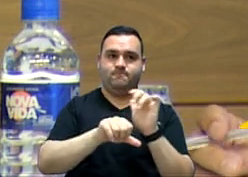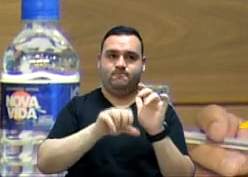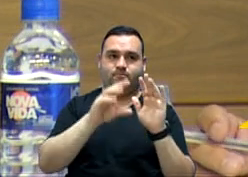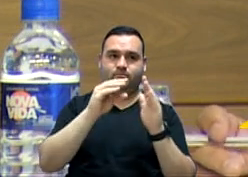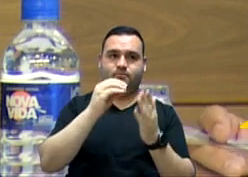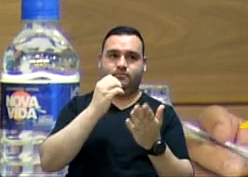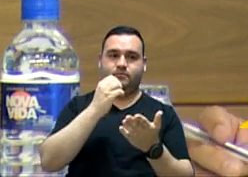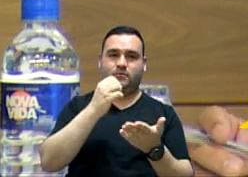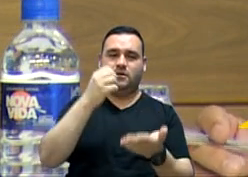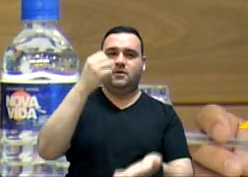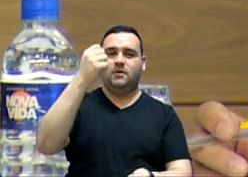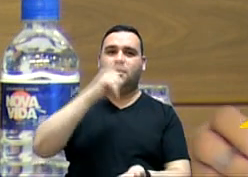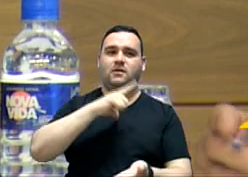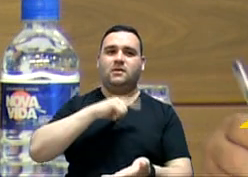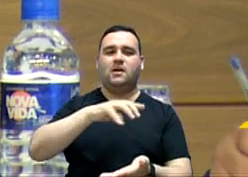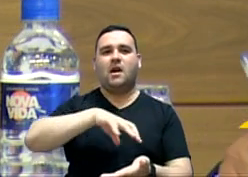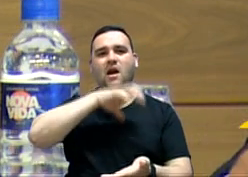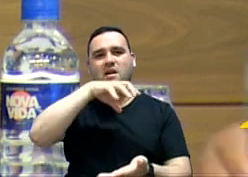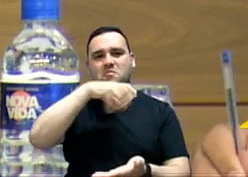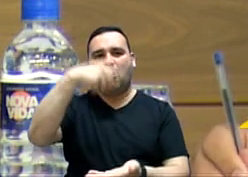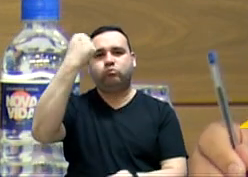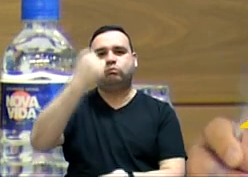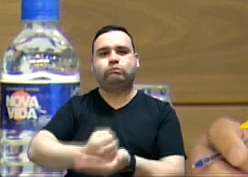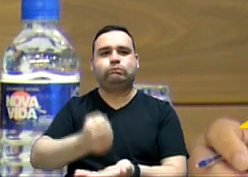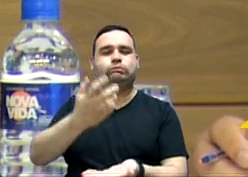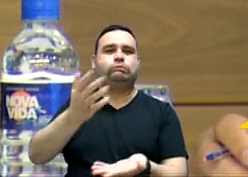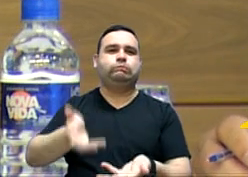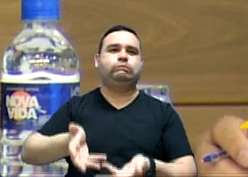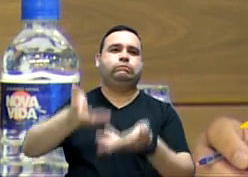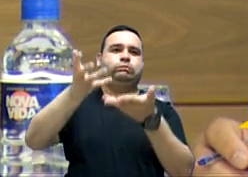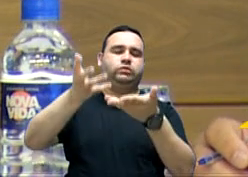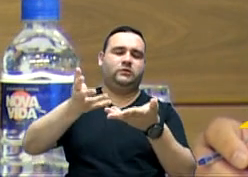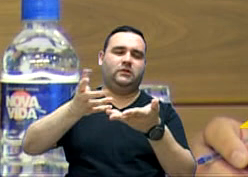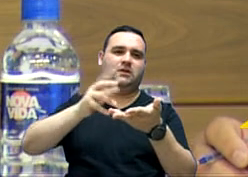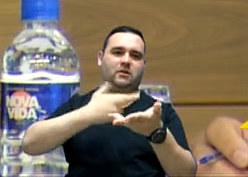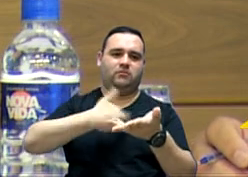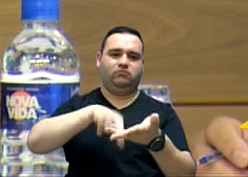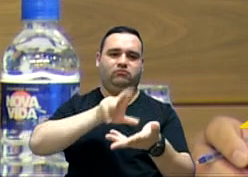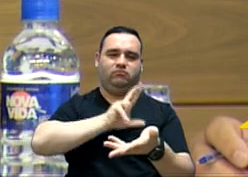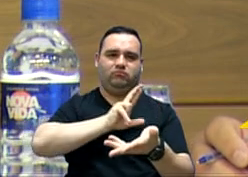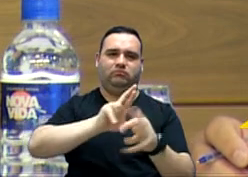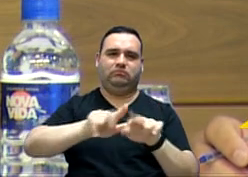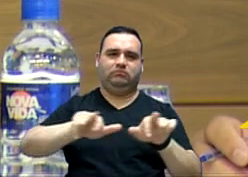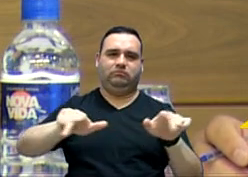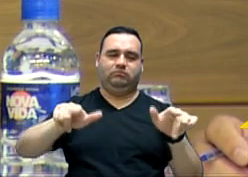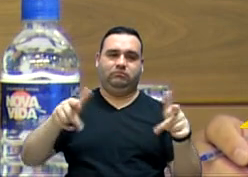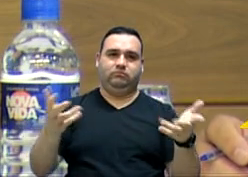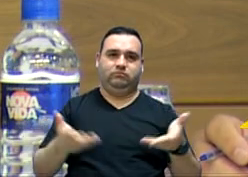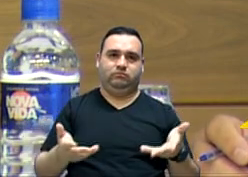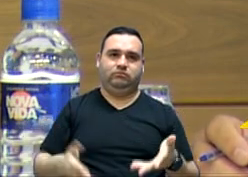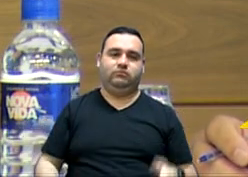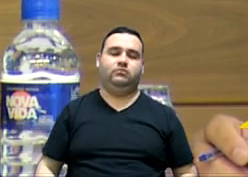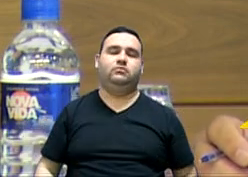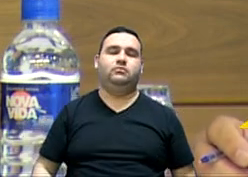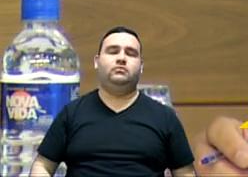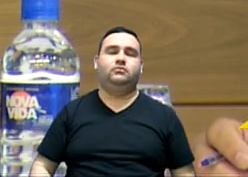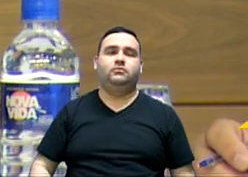do sacrifício de animais em cultos religiosos. Está com a palavra em discussão.